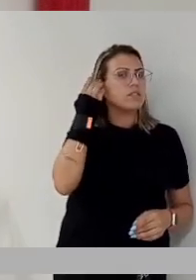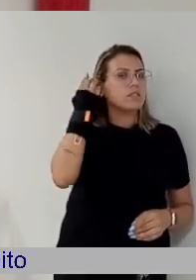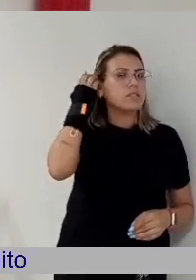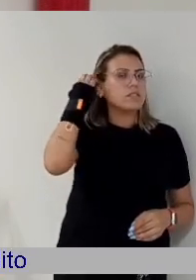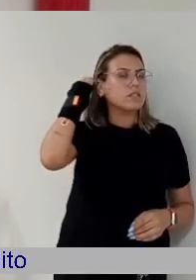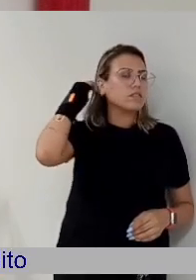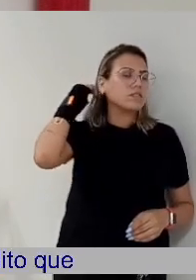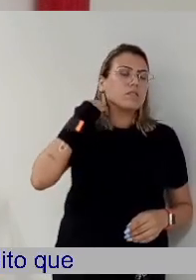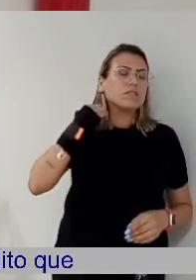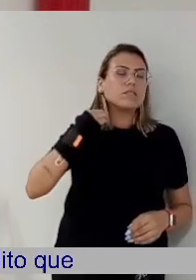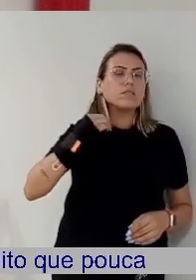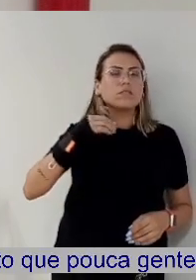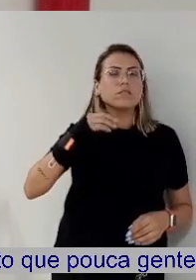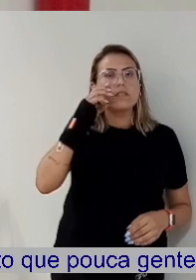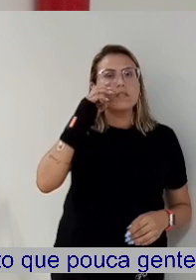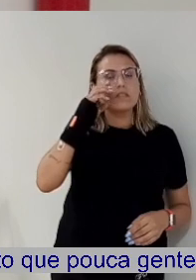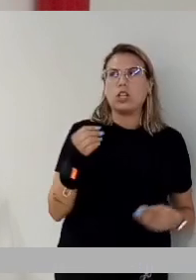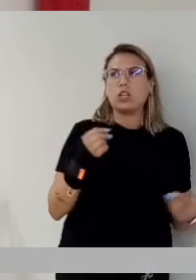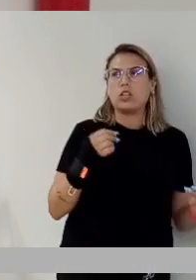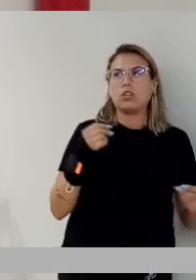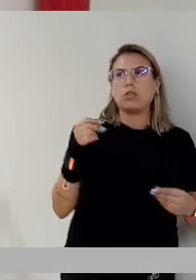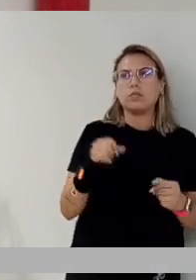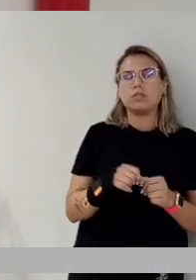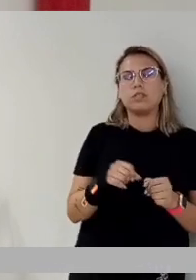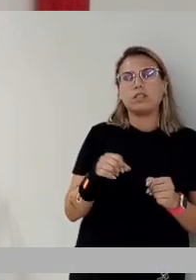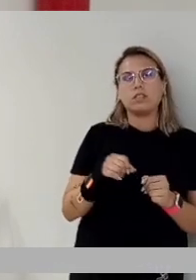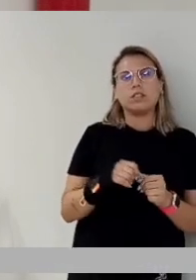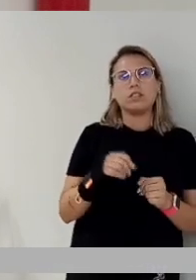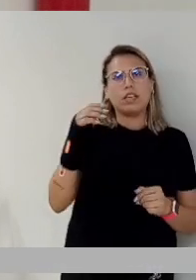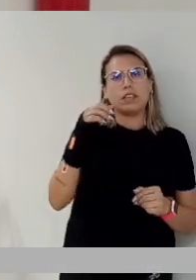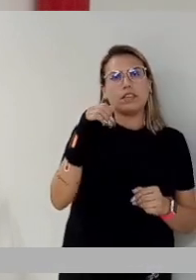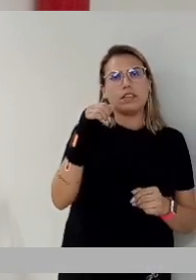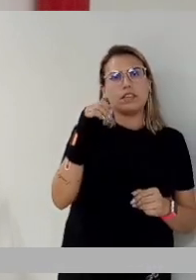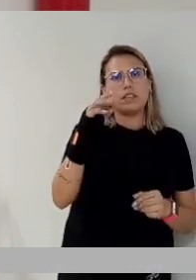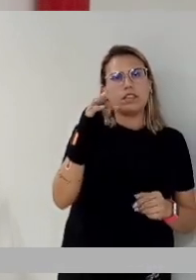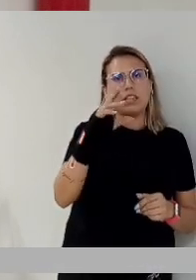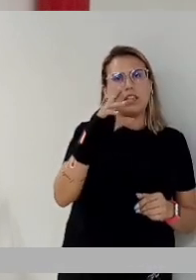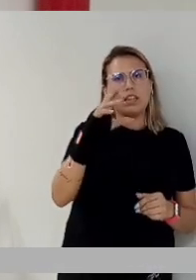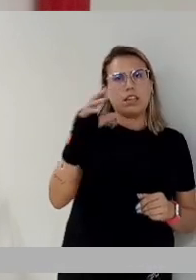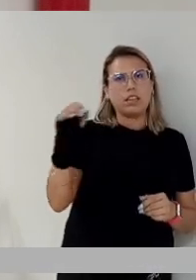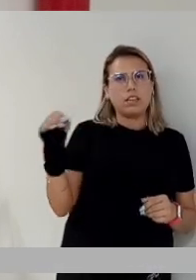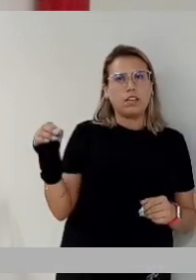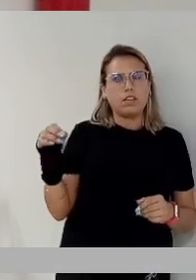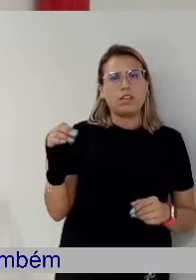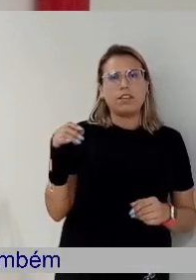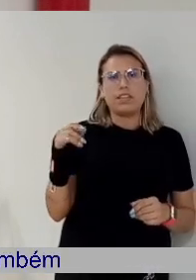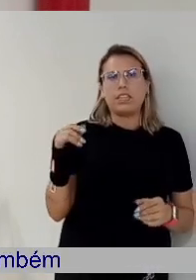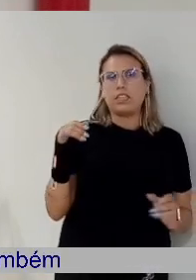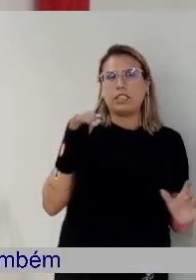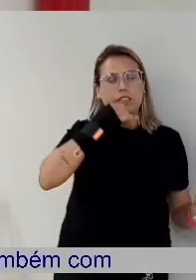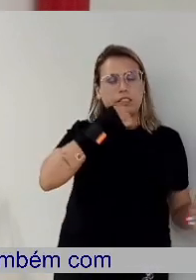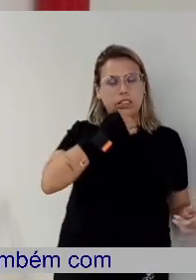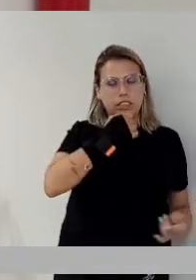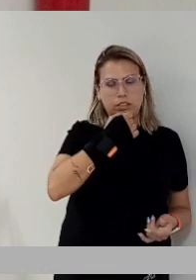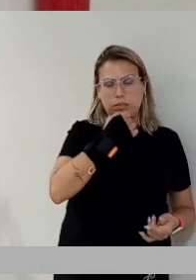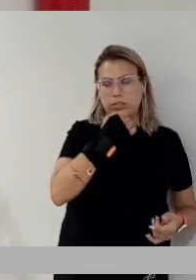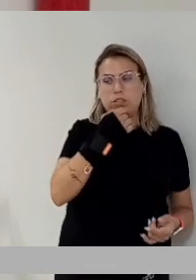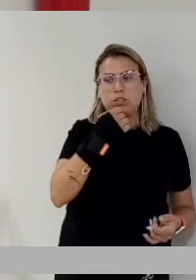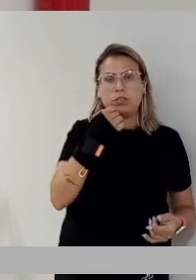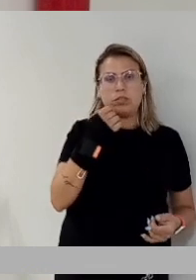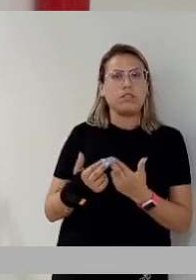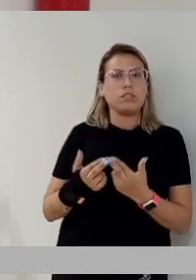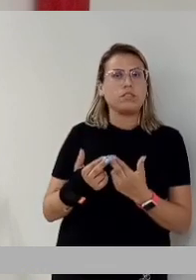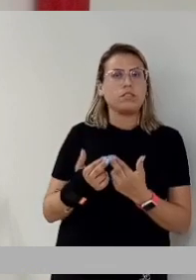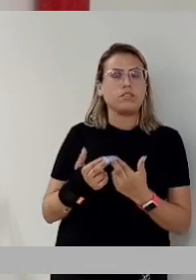cmr Vocês me perguntaram aqui como é que tava lá o Aterro para mim é uma decepção inclusive nós tivemos re